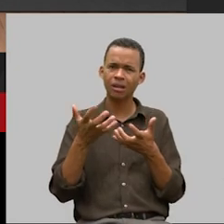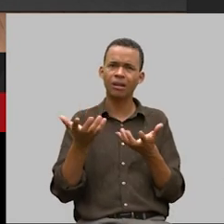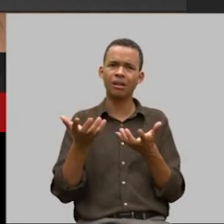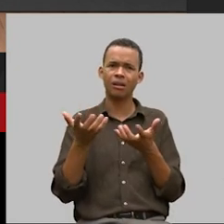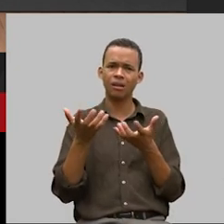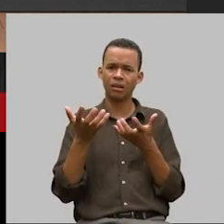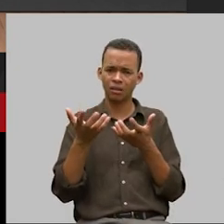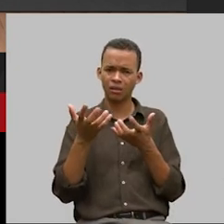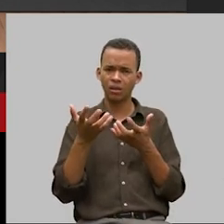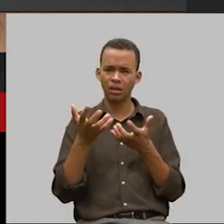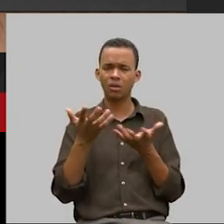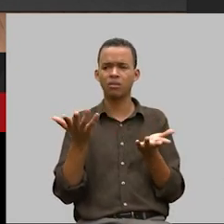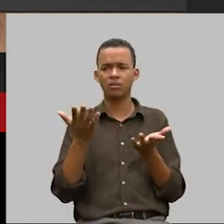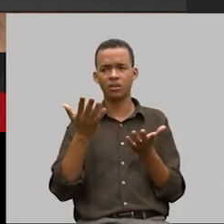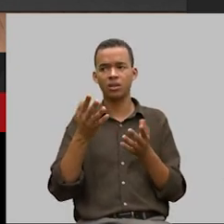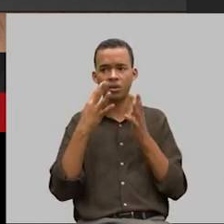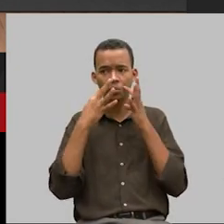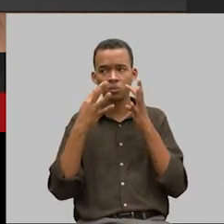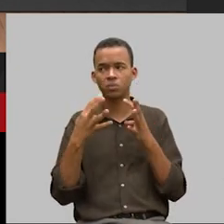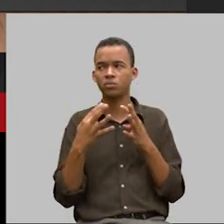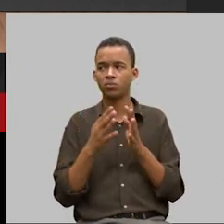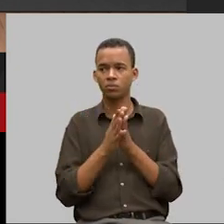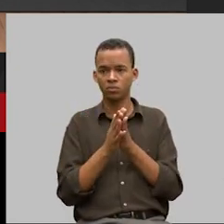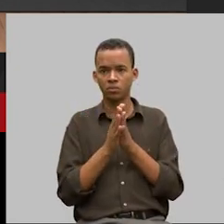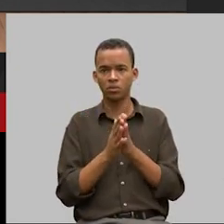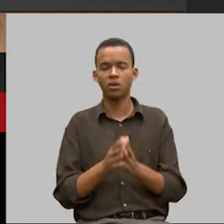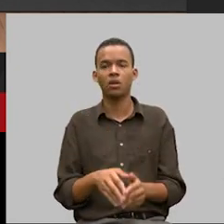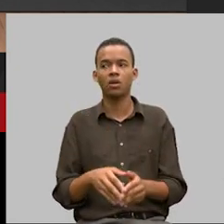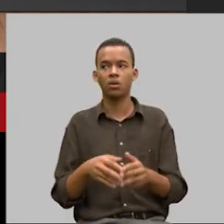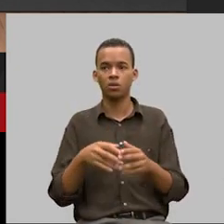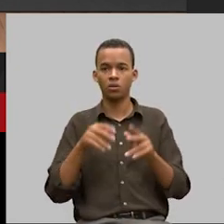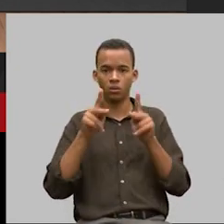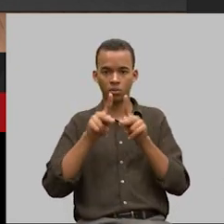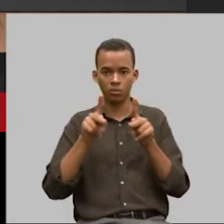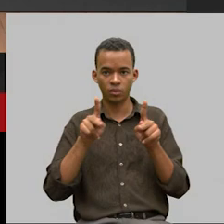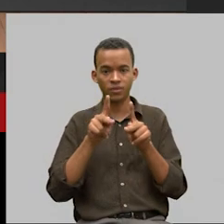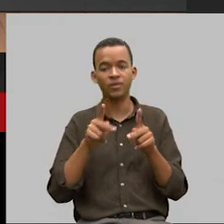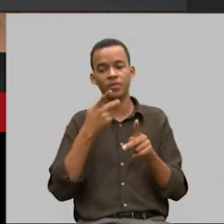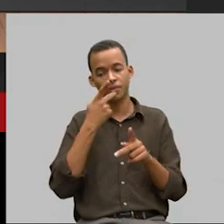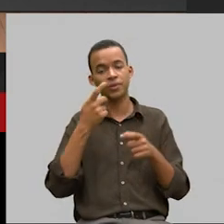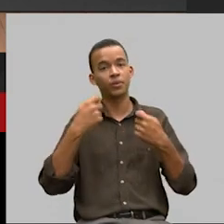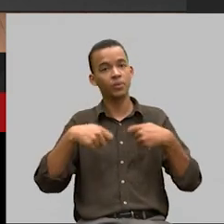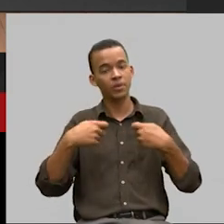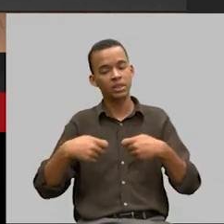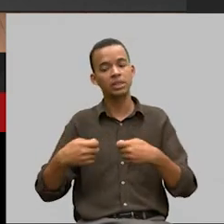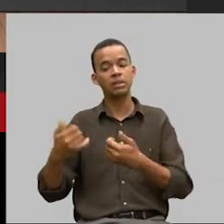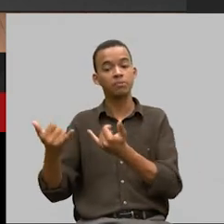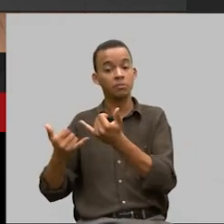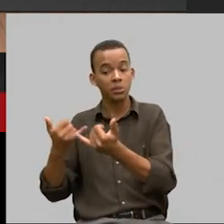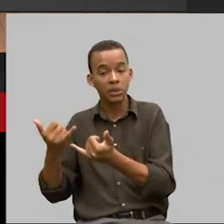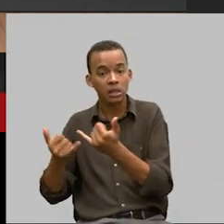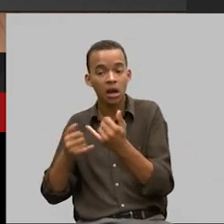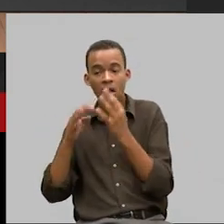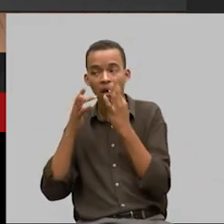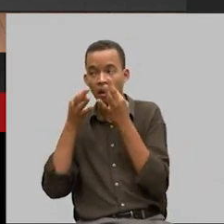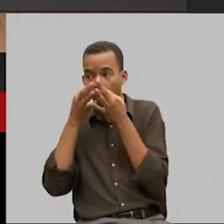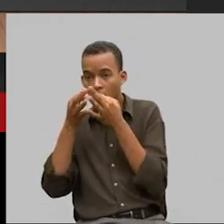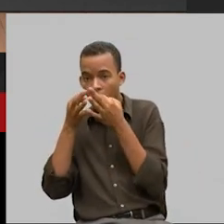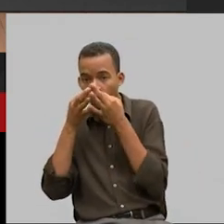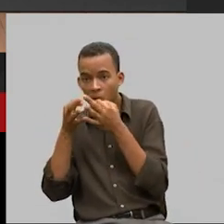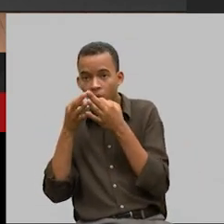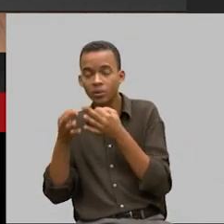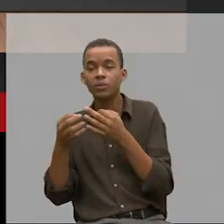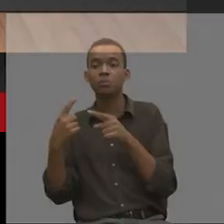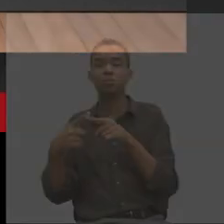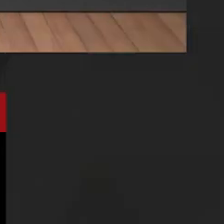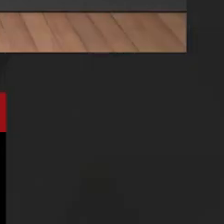professora não falou isso A professora falou que precisa ter alguém para brincar com a criança para cuidar da criança para alimentar a criança enquanto ela